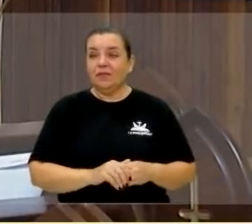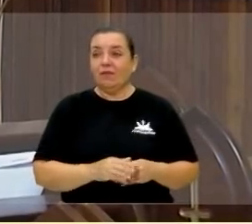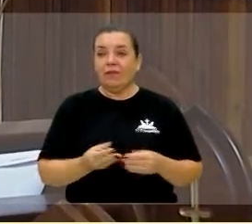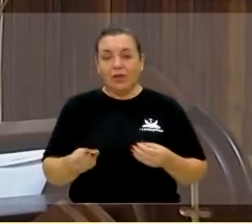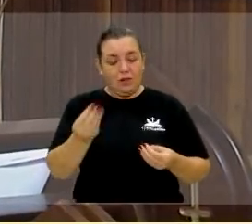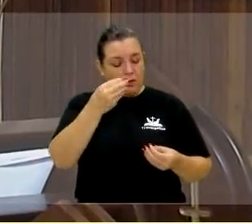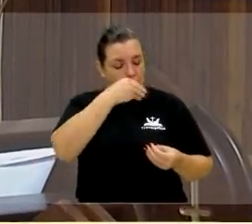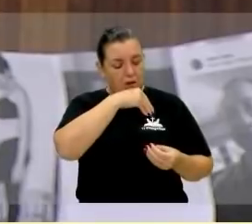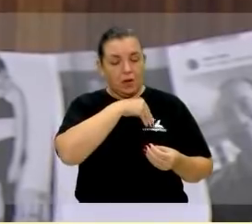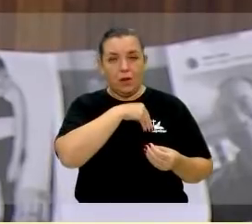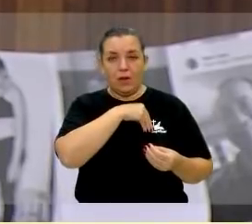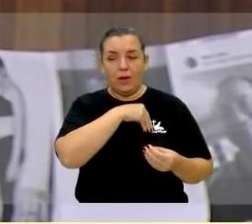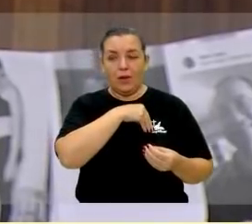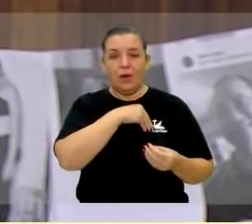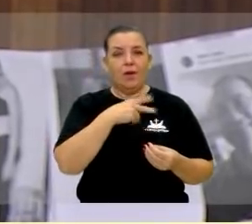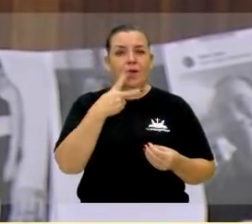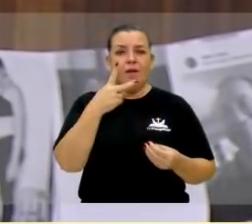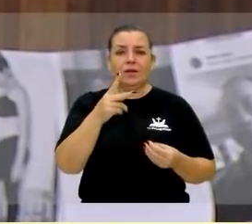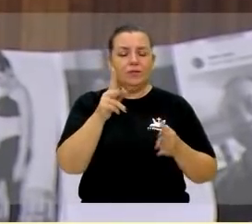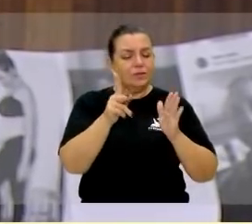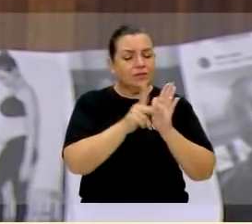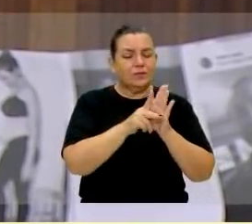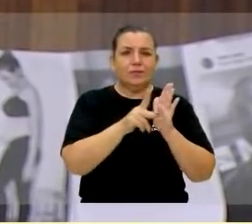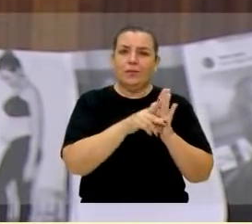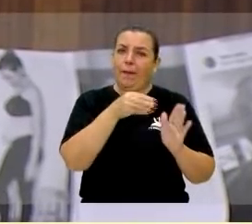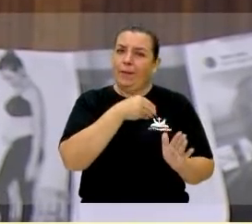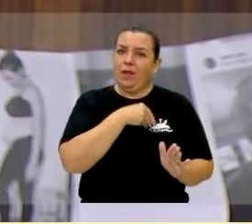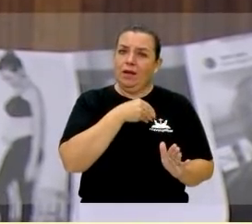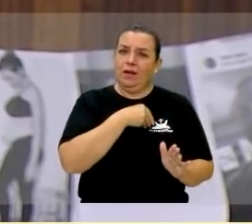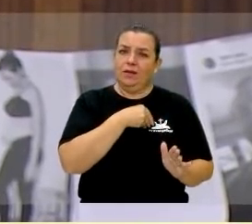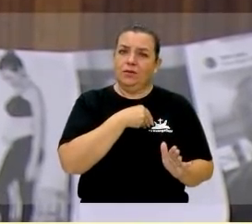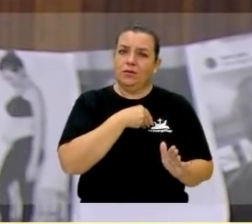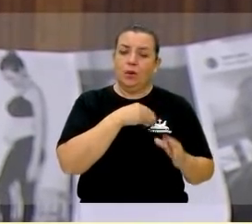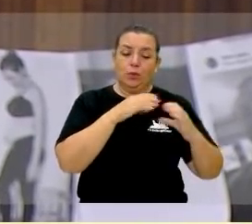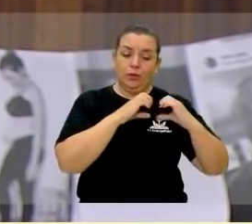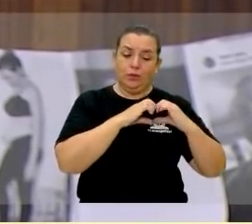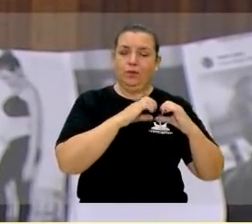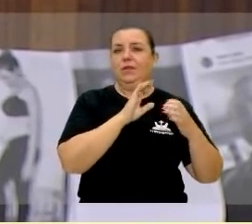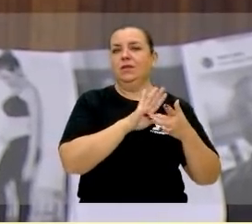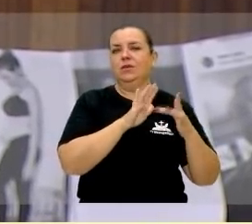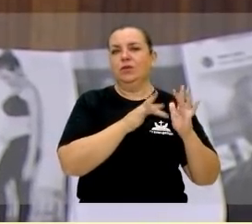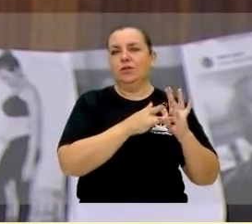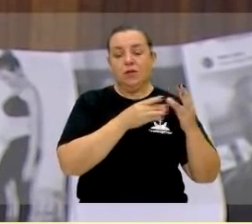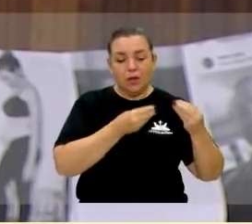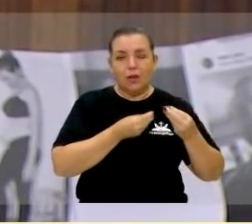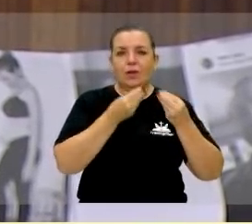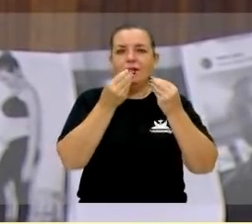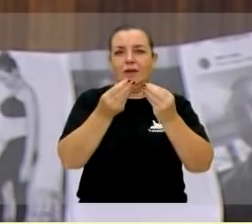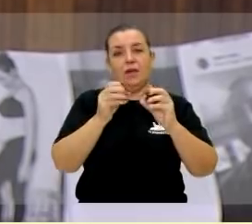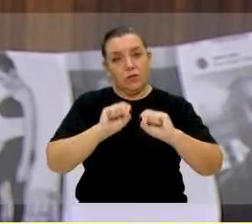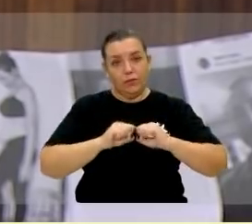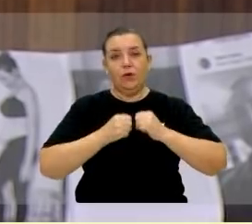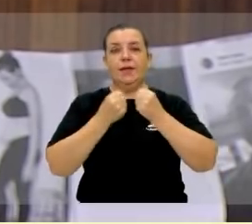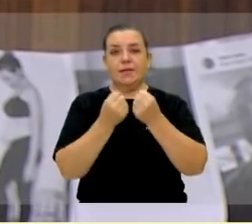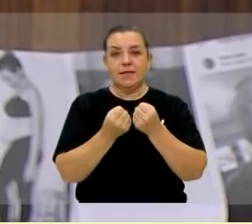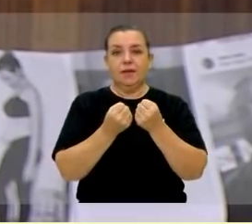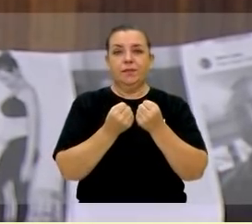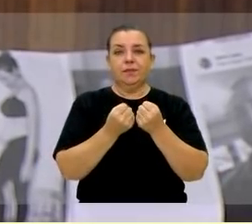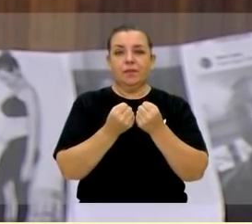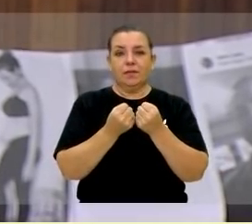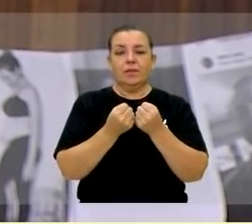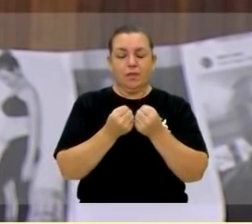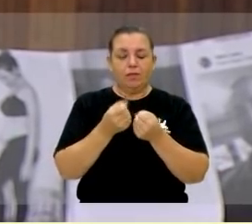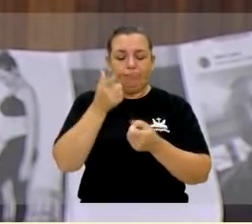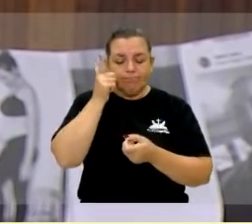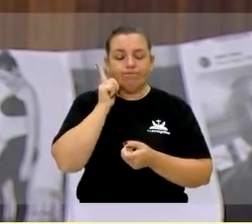depositem os vossos próprios pecados, e eu lhes darei força para